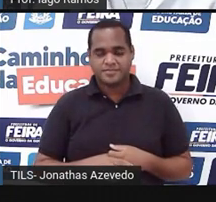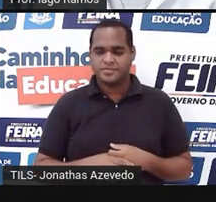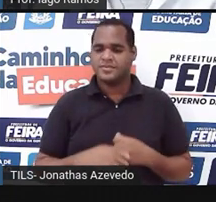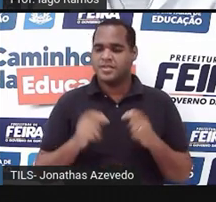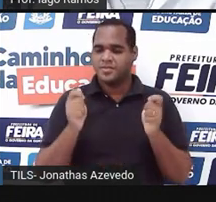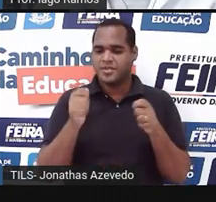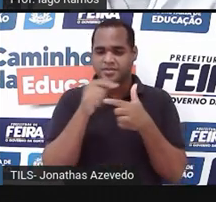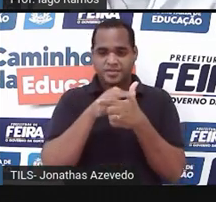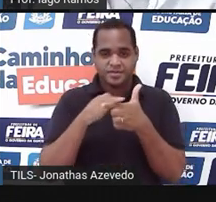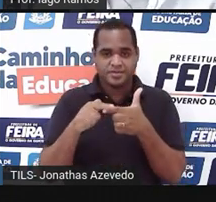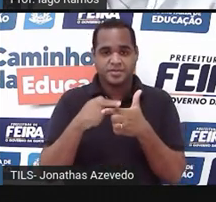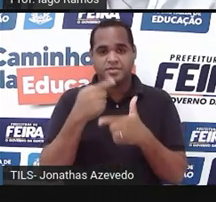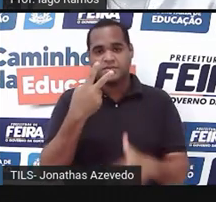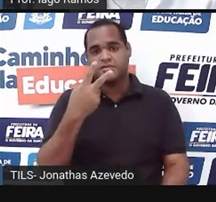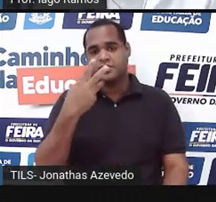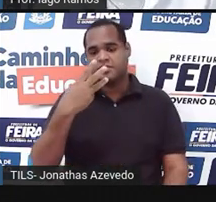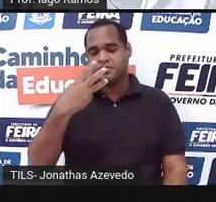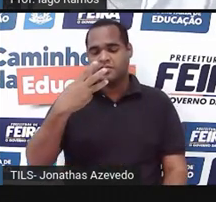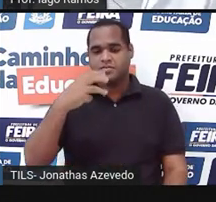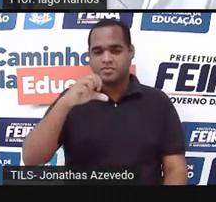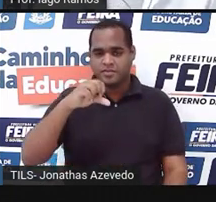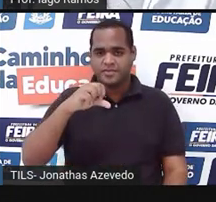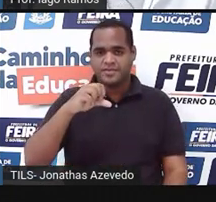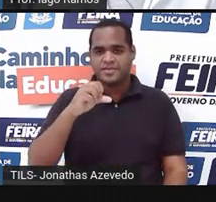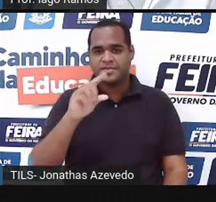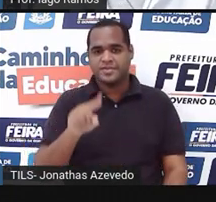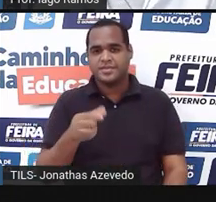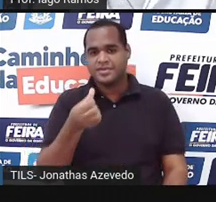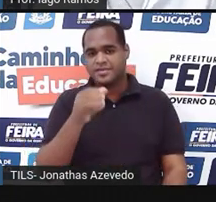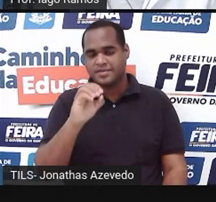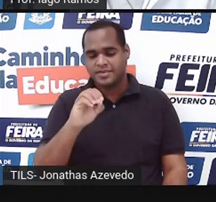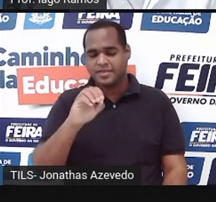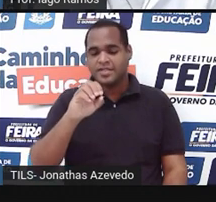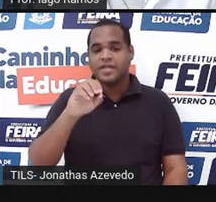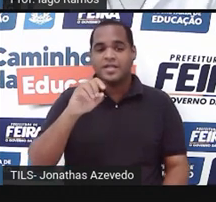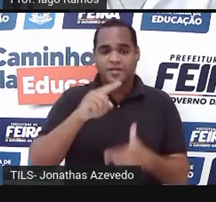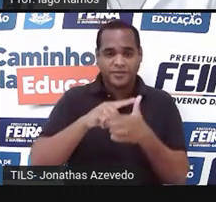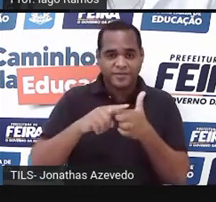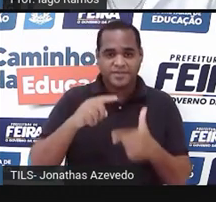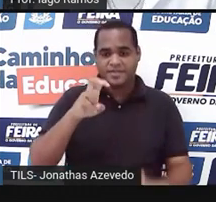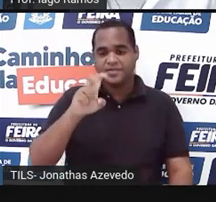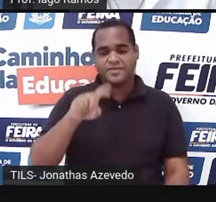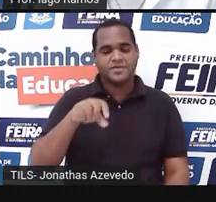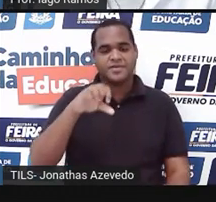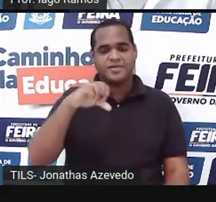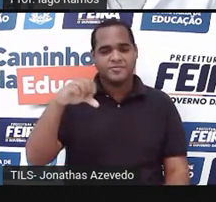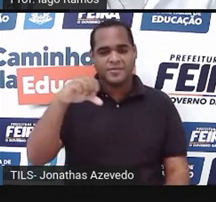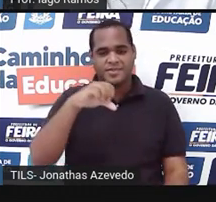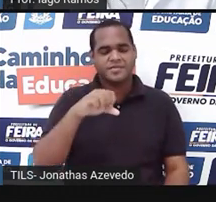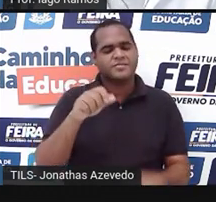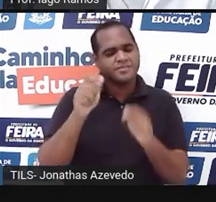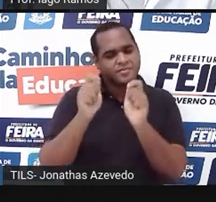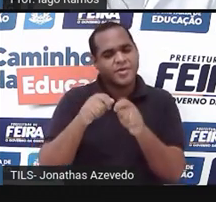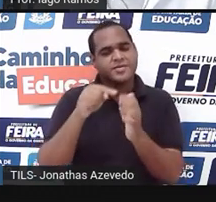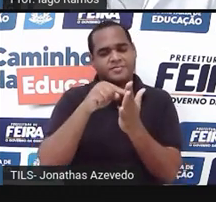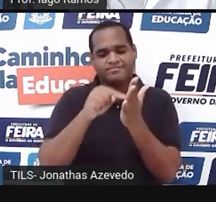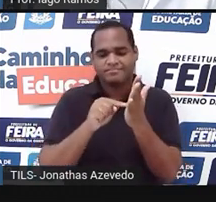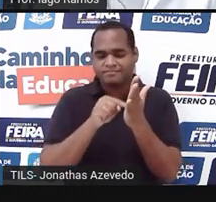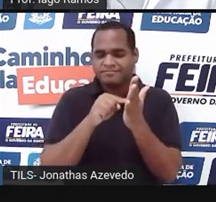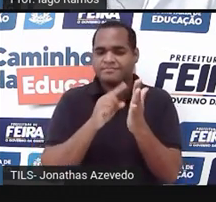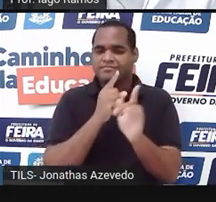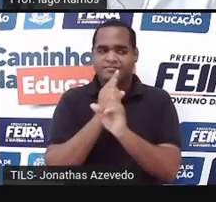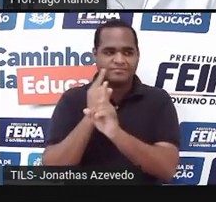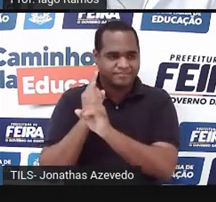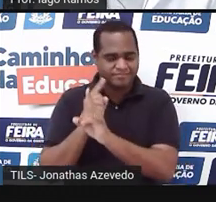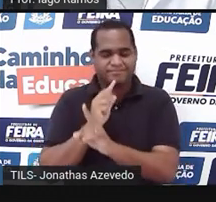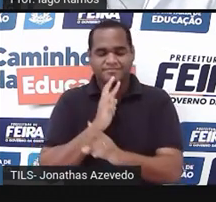tenho só que dividir 239 60 por cinco 99 não faz mal usar a calculadora para encontrar esse